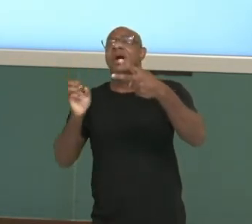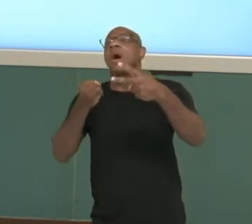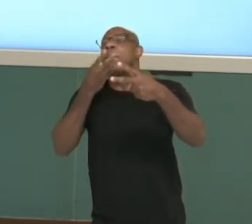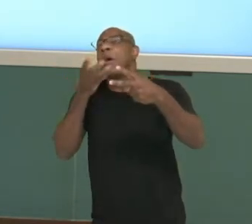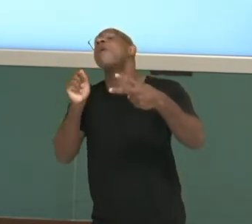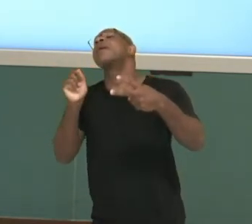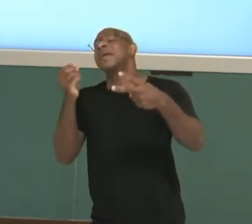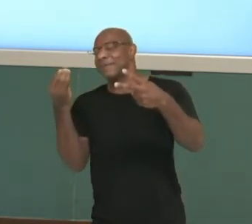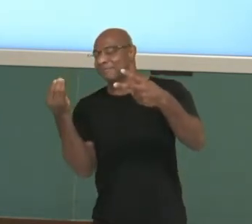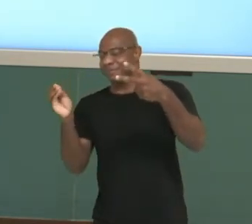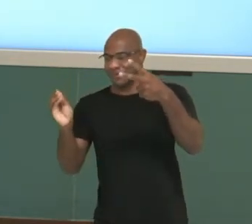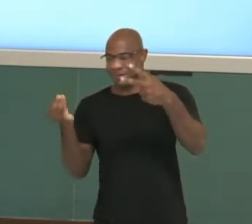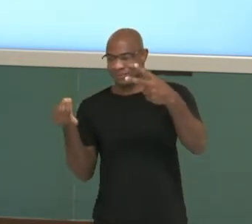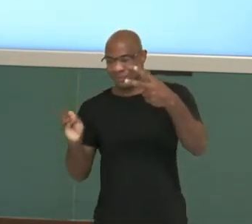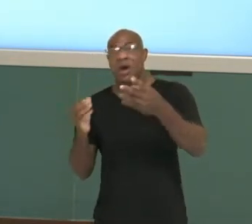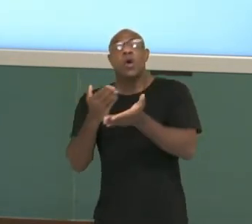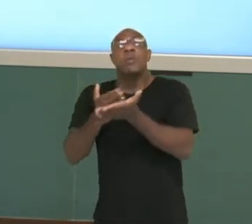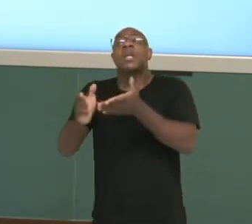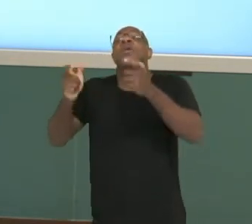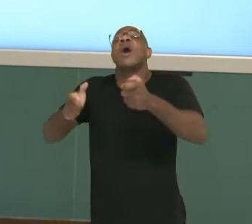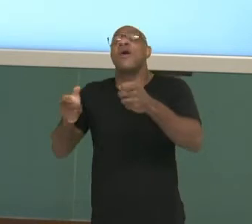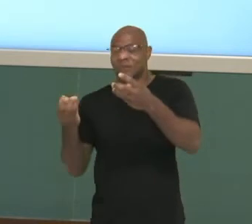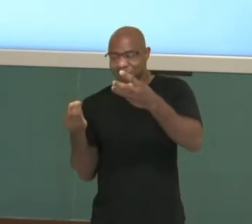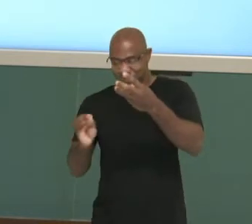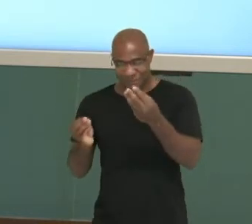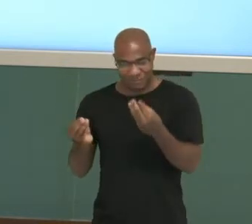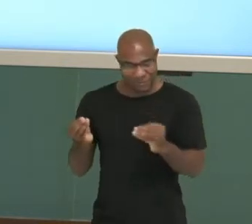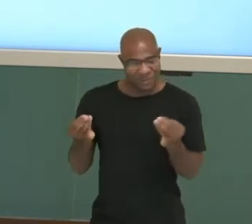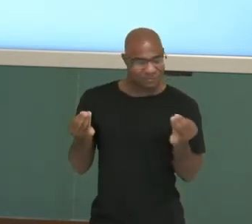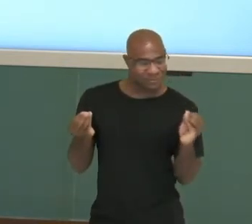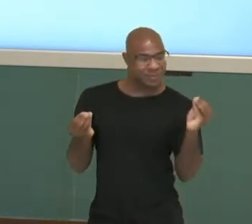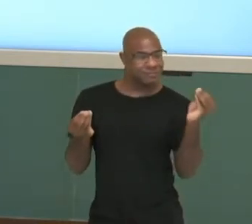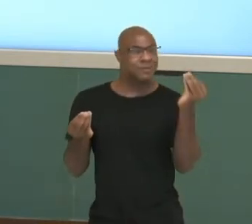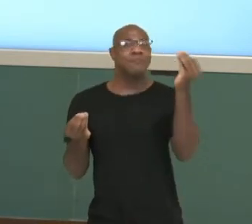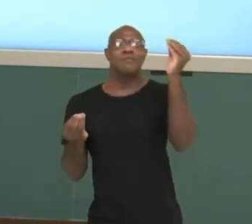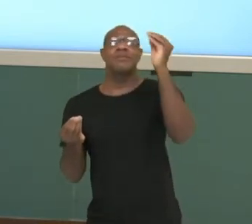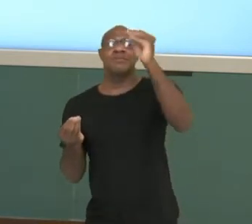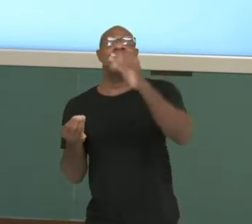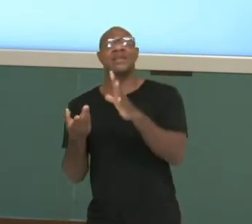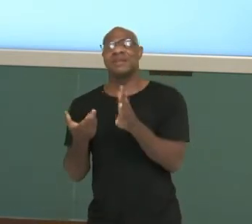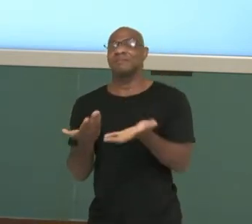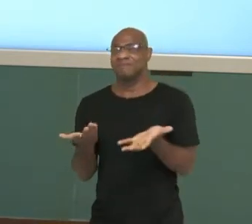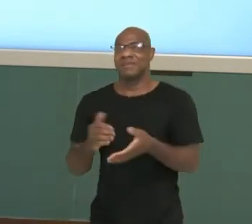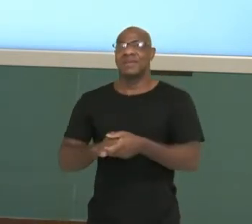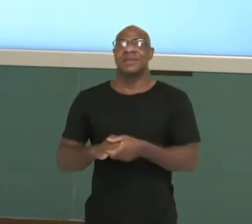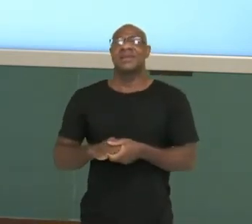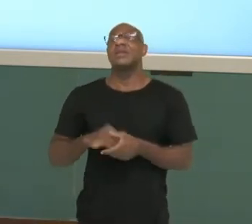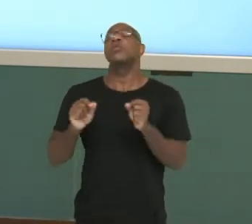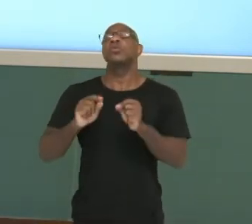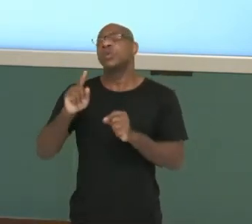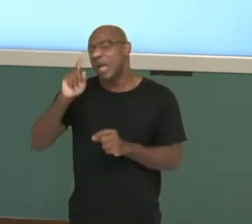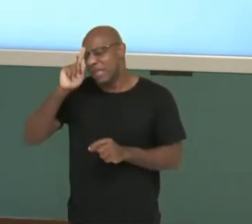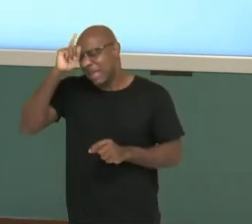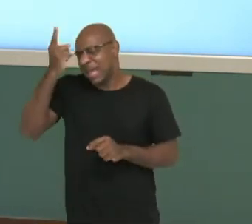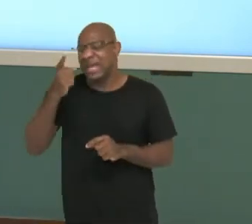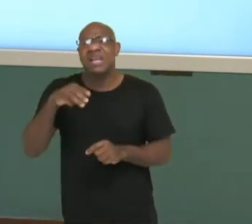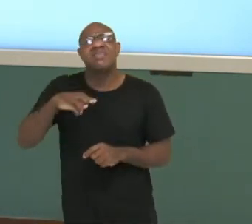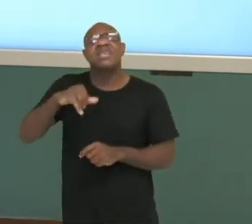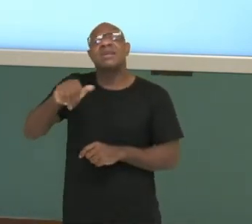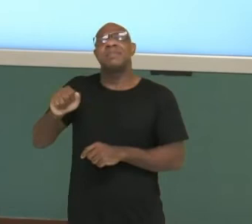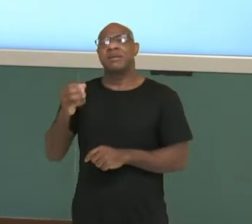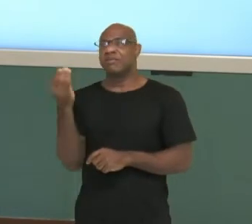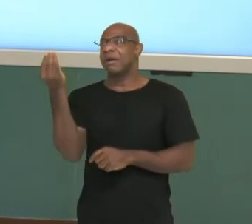vai remetendo, que possa te levar, né, a ideia do que é mímica, você vai ali colocando no seu